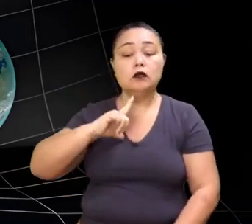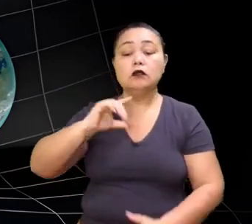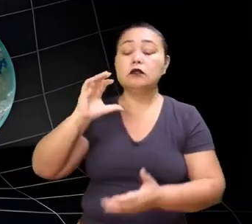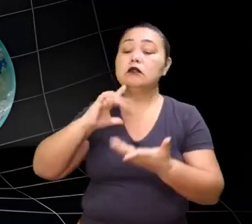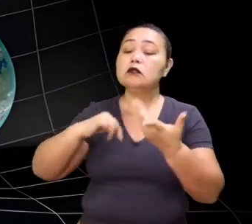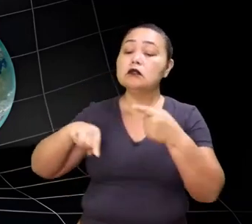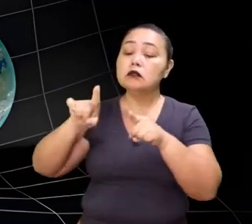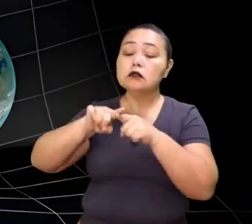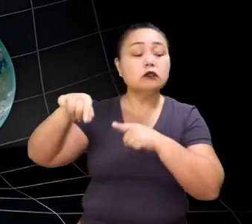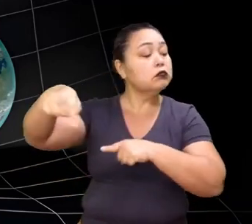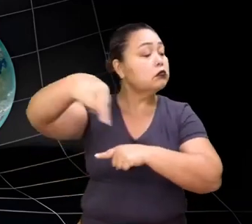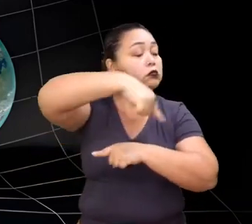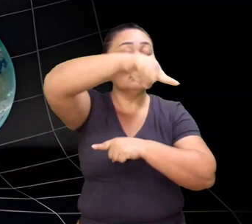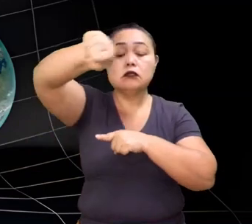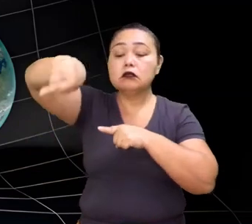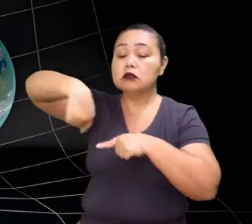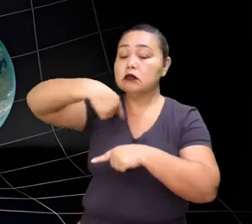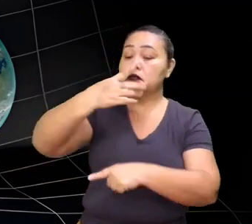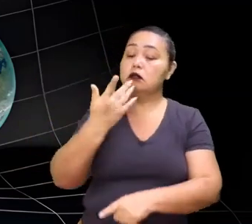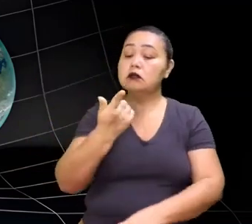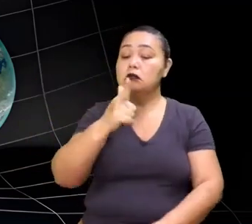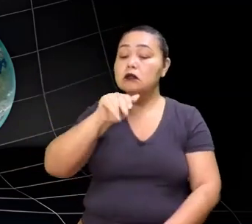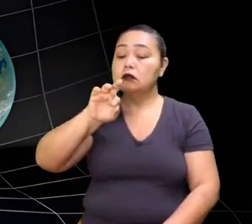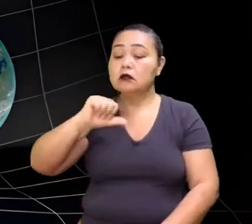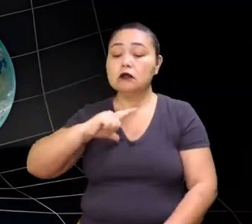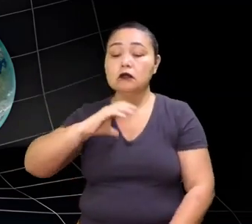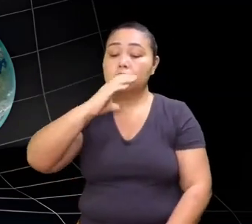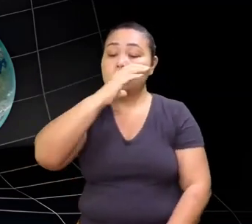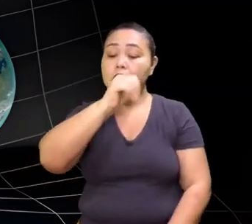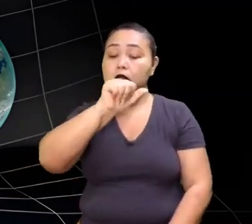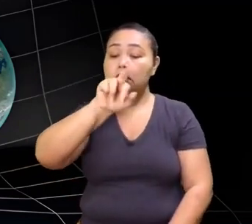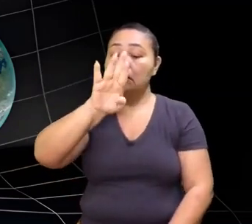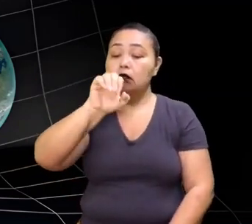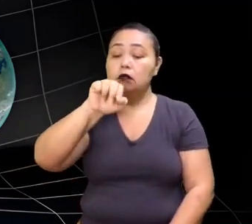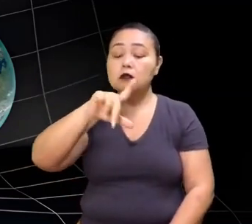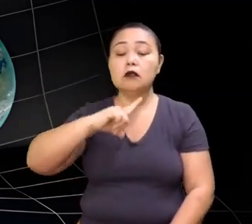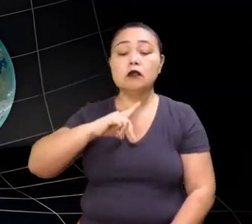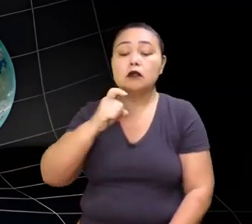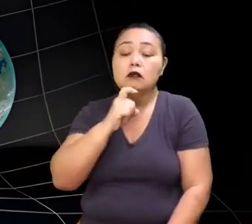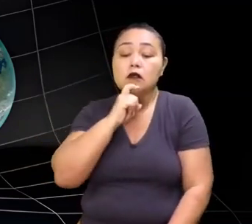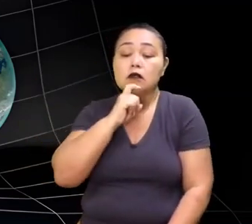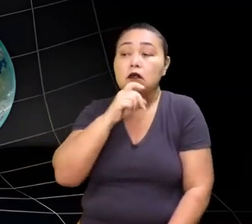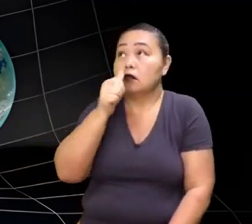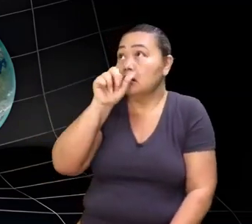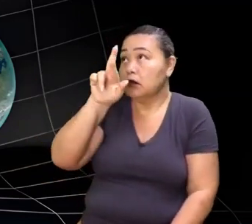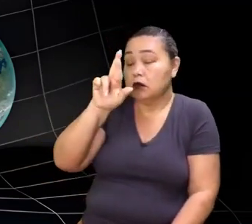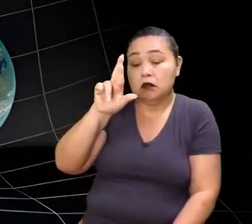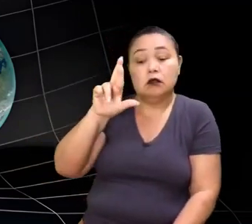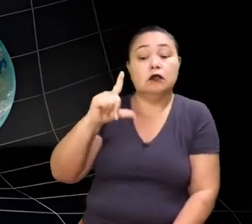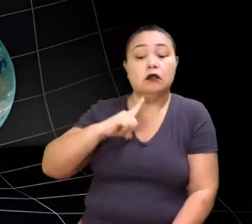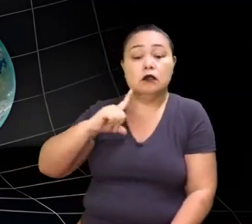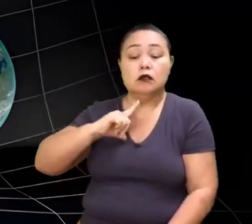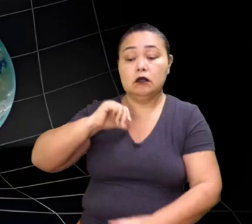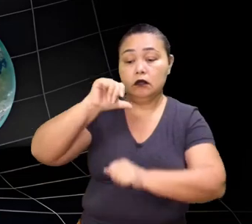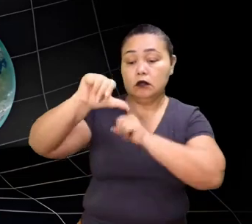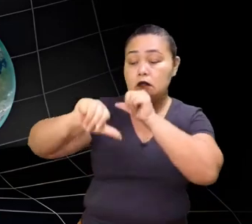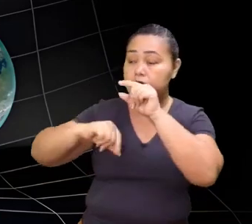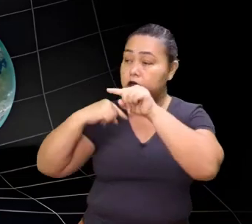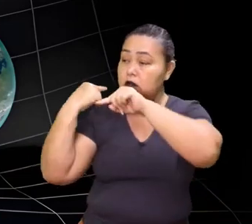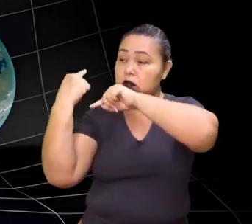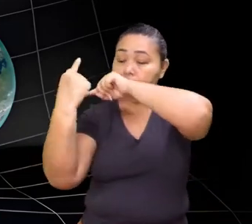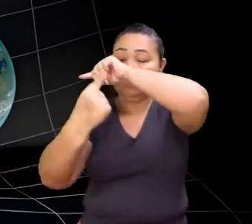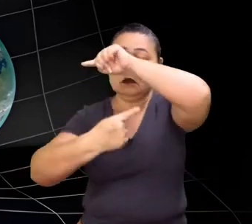carbônico vai ficar andando Ali vai ficar circulando Por quê o ar condicionado ele faz o quê ele pega o ar passa dentro da